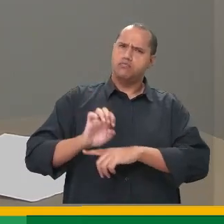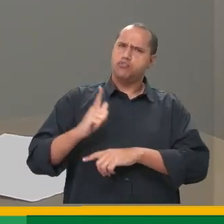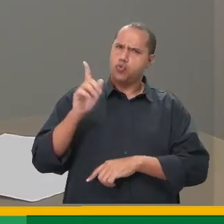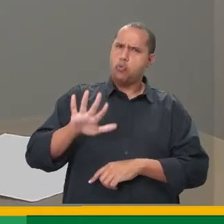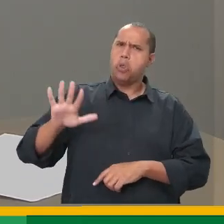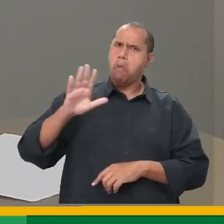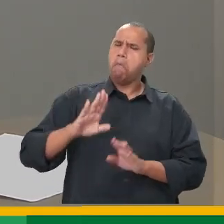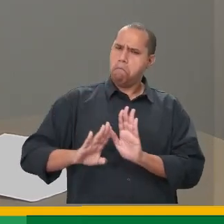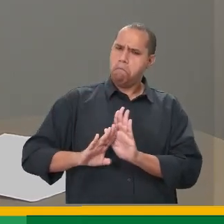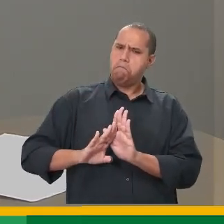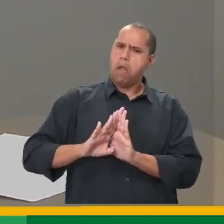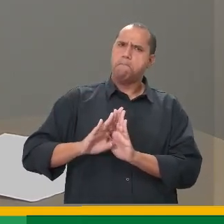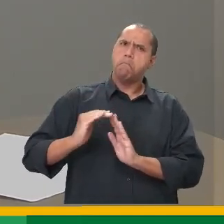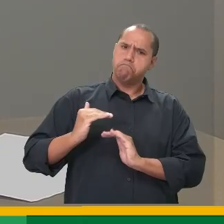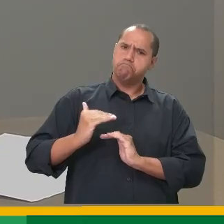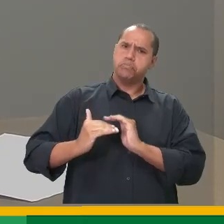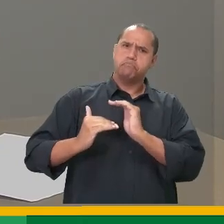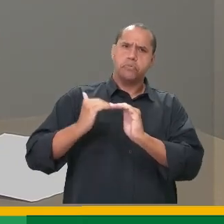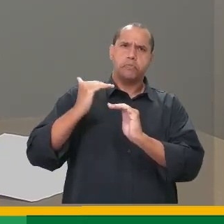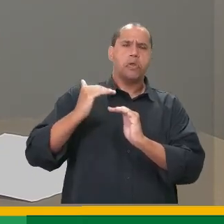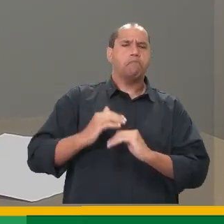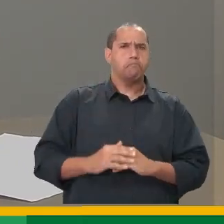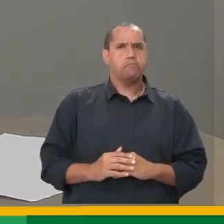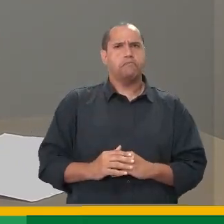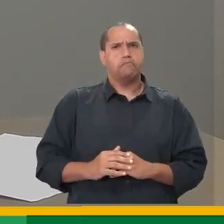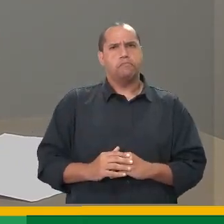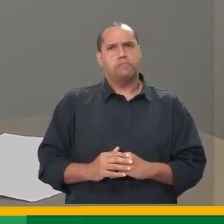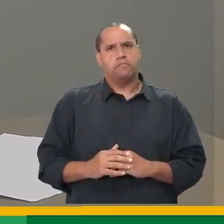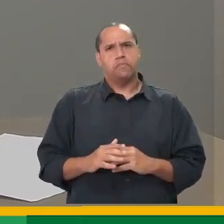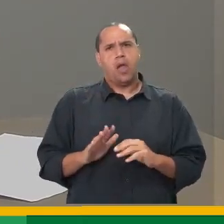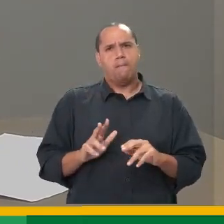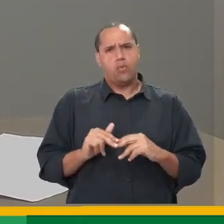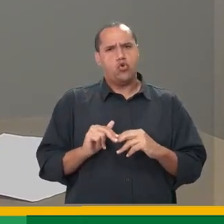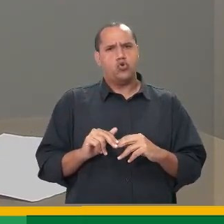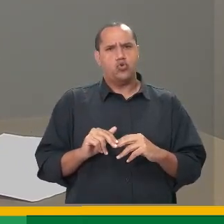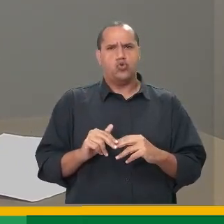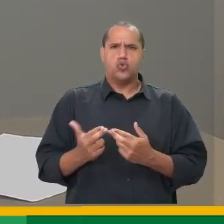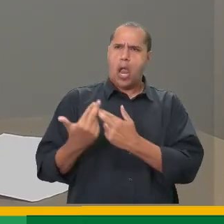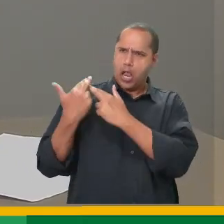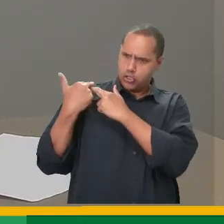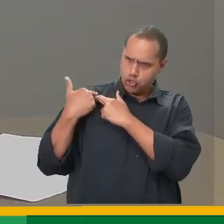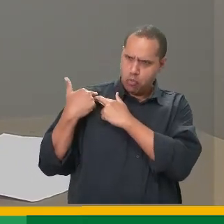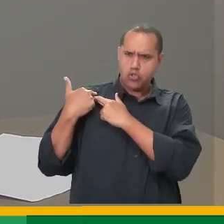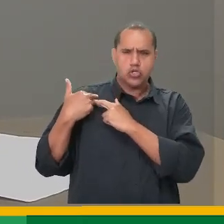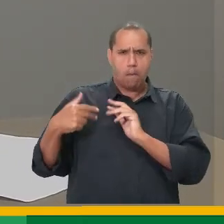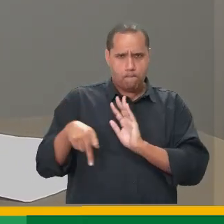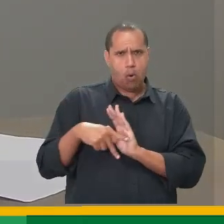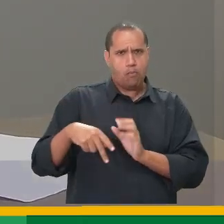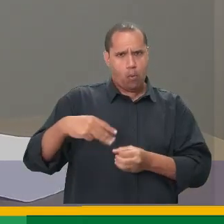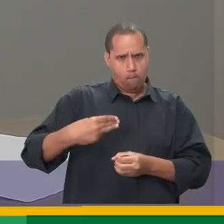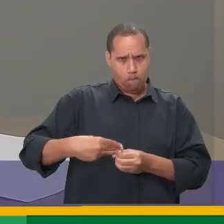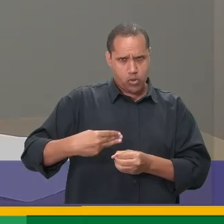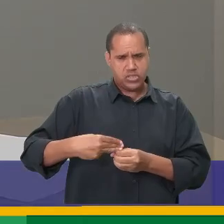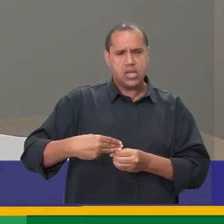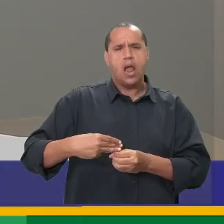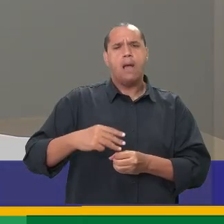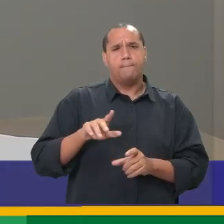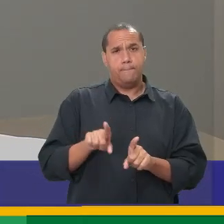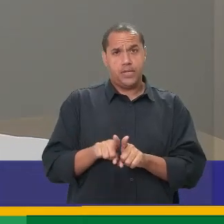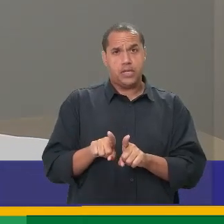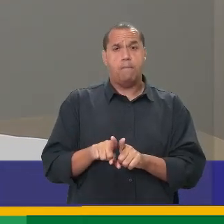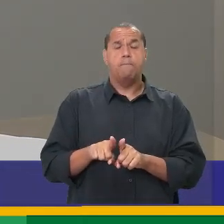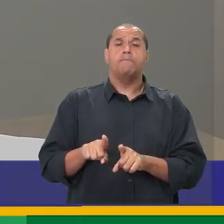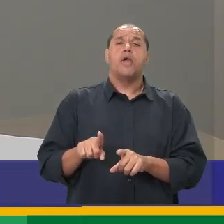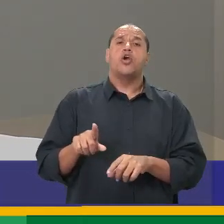por exemplo eh mesmo não sendo só responsabilidade do do Município o estado Hoje ele tem ensino